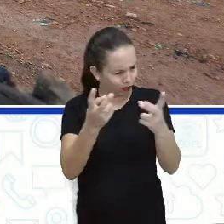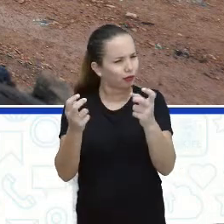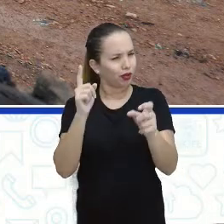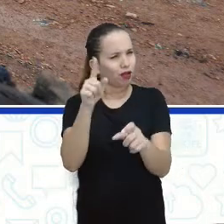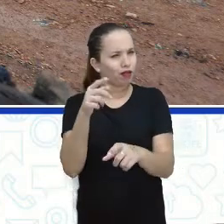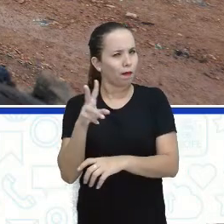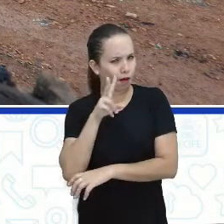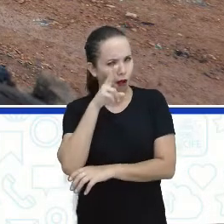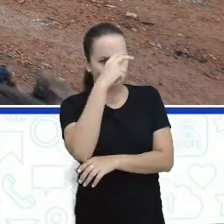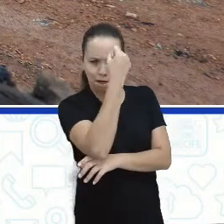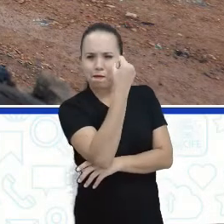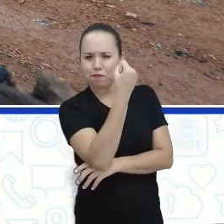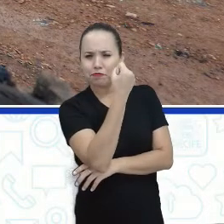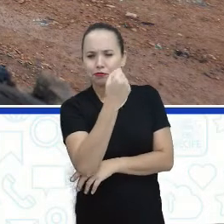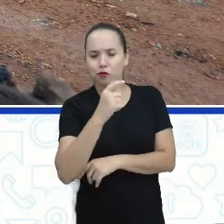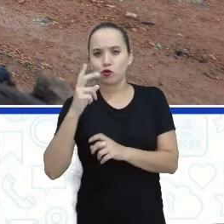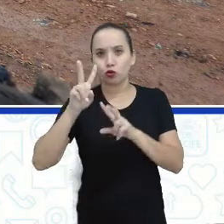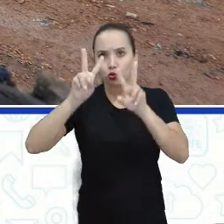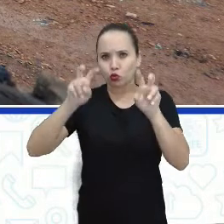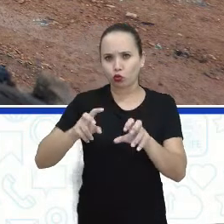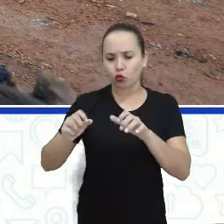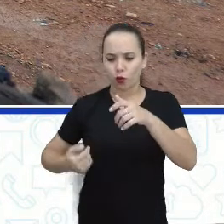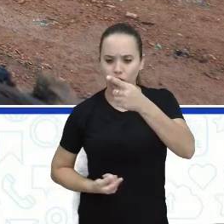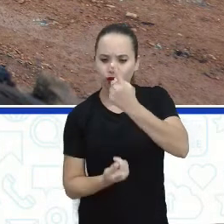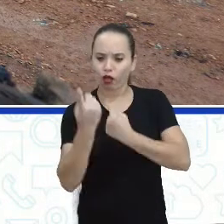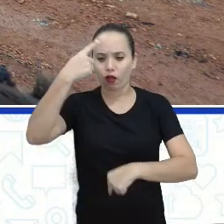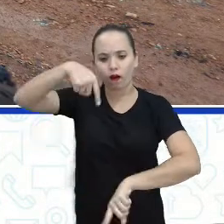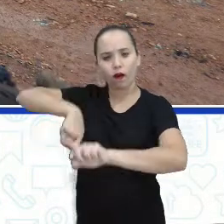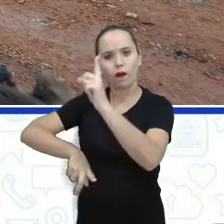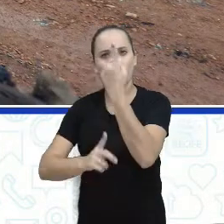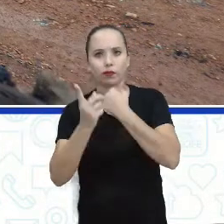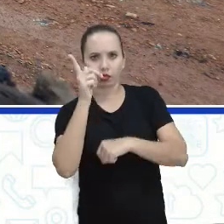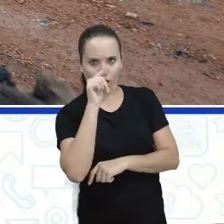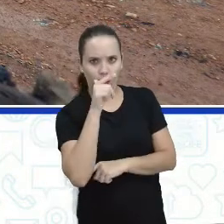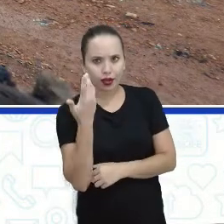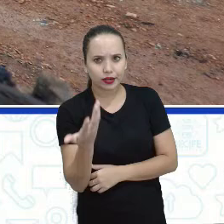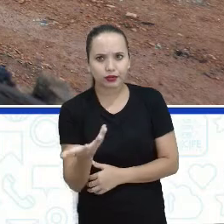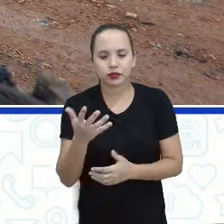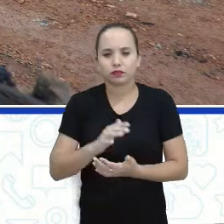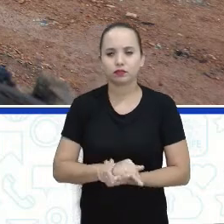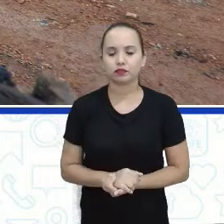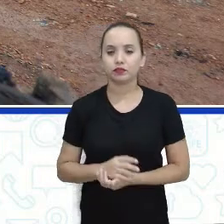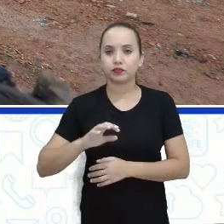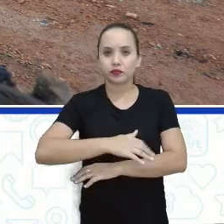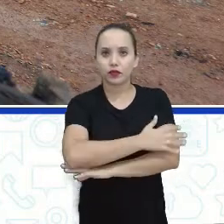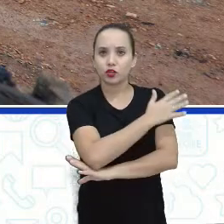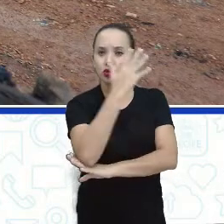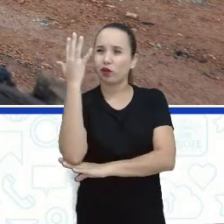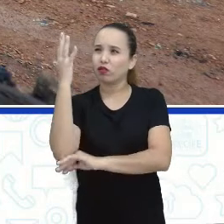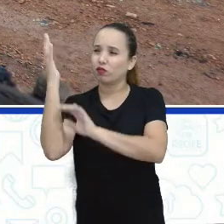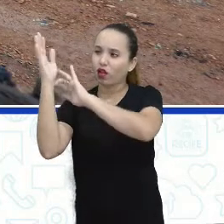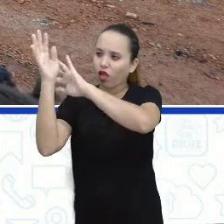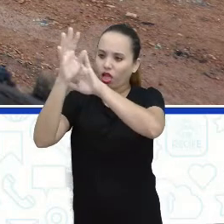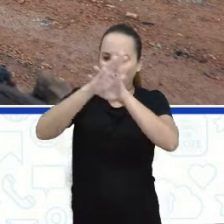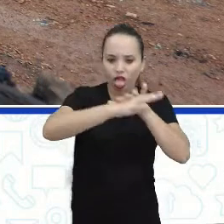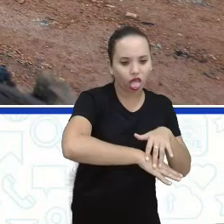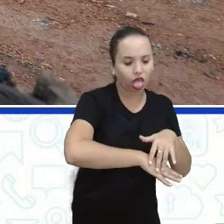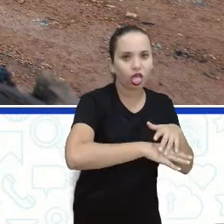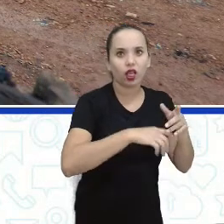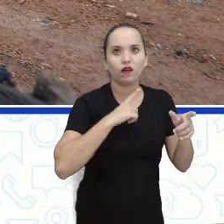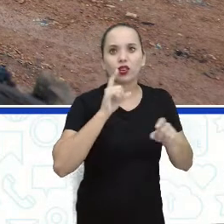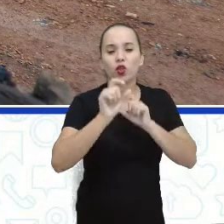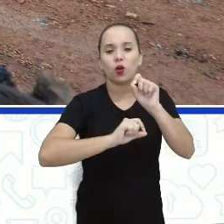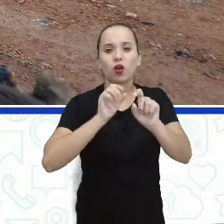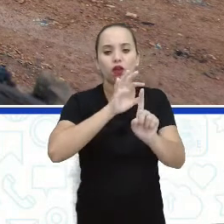nessa questão da transpiração da água no ciclo da água, tá? Então, o desmatamento da Amazônia vai afetar